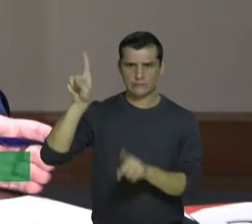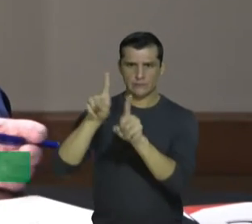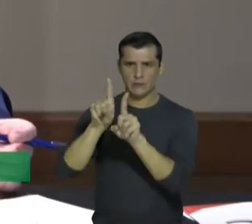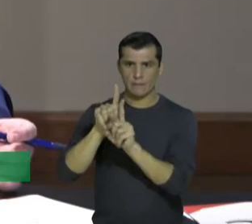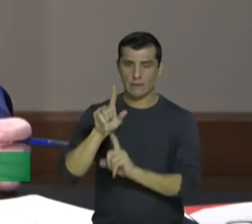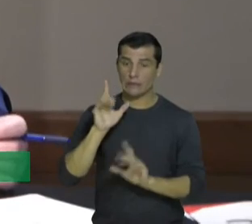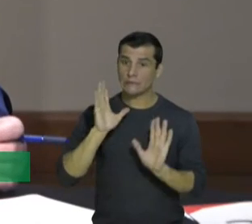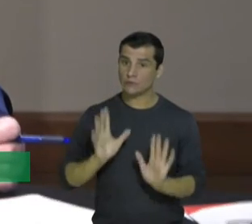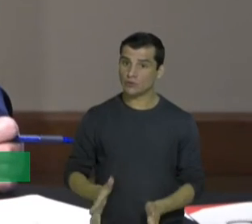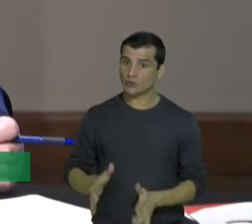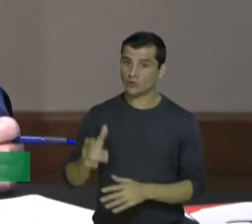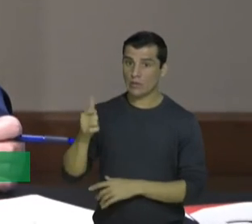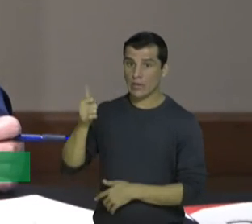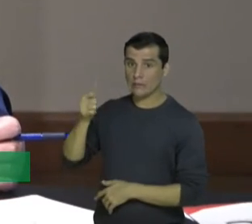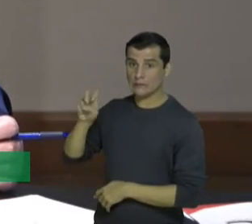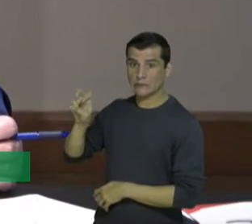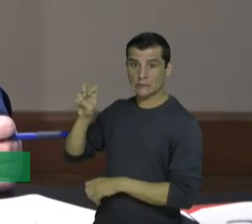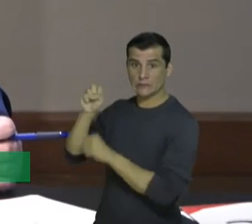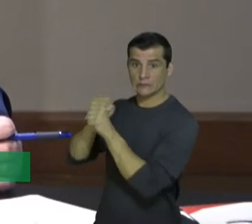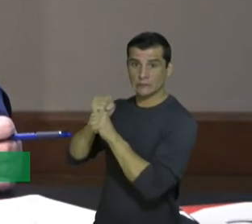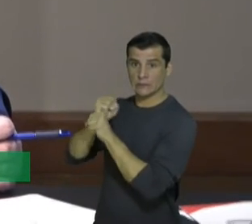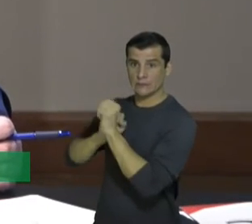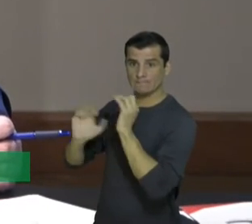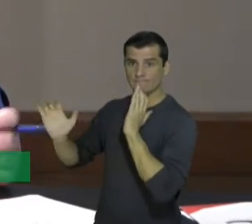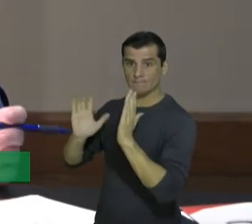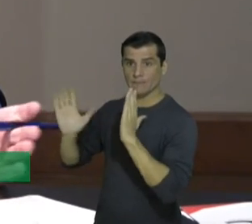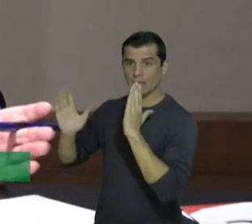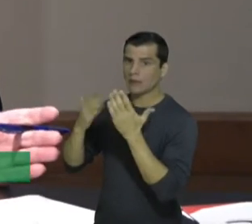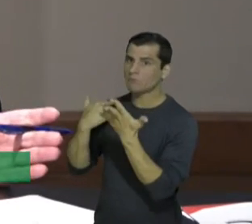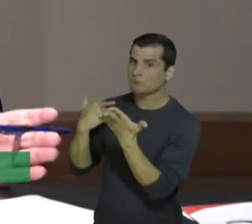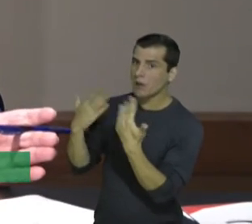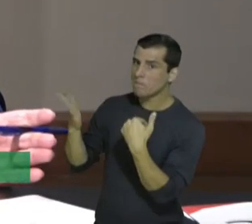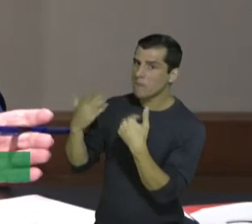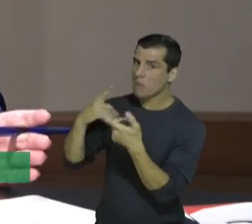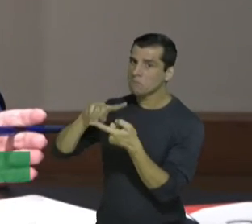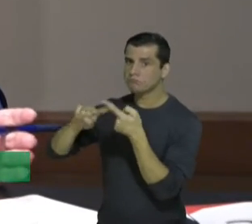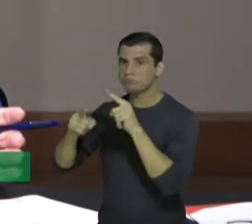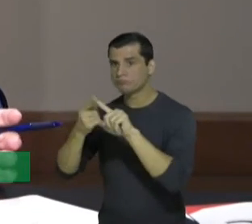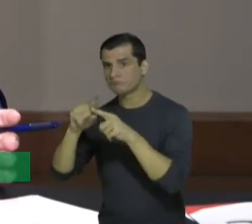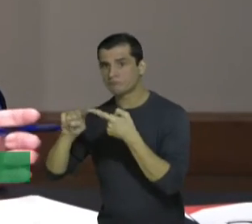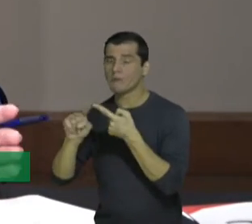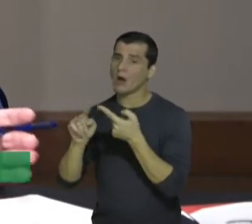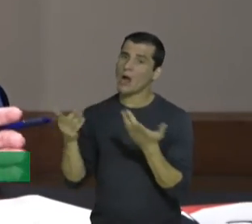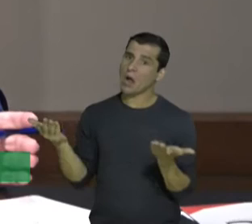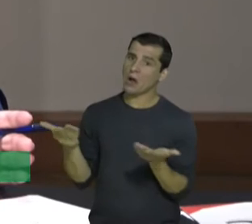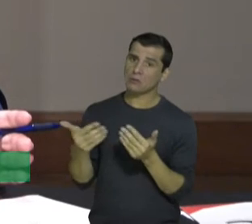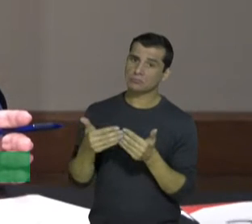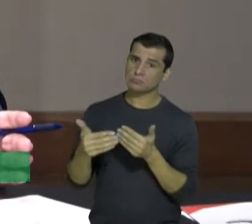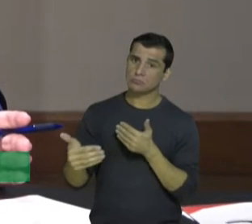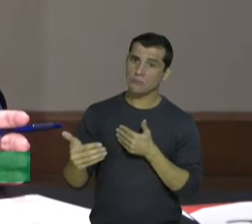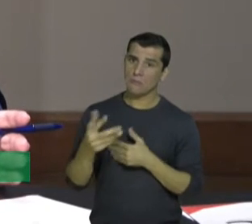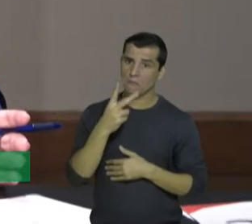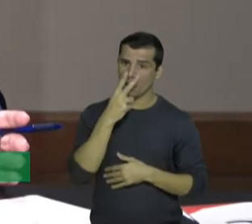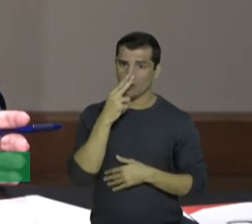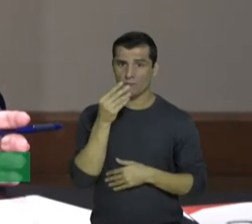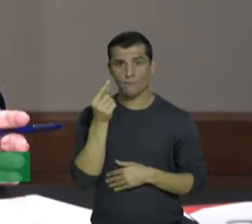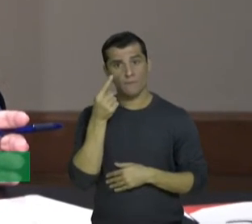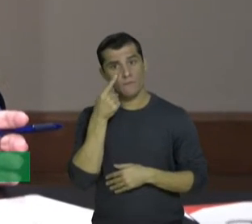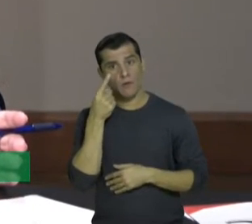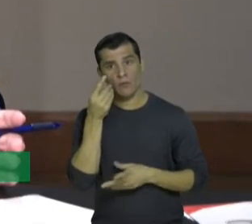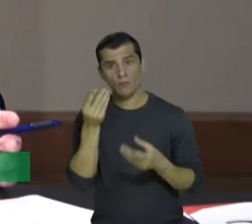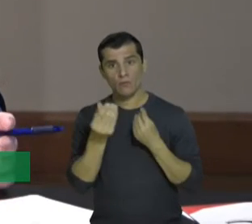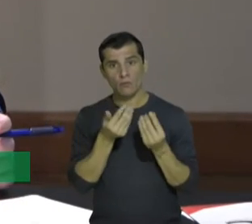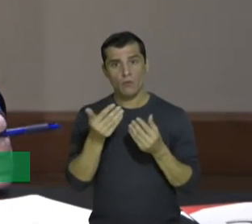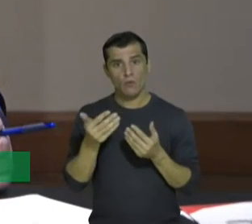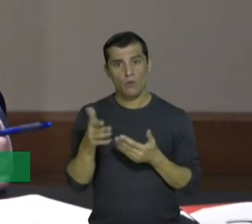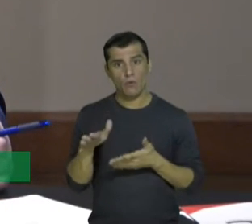anos e que de alguma forma agora parece que né dependendo do caminho que que que as coisas tomarem